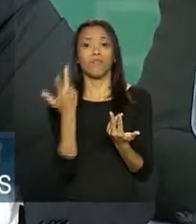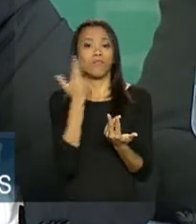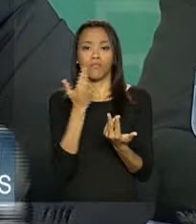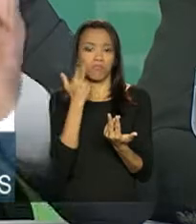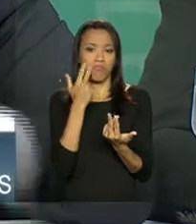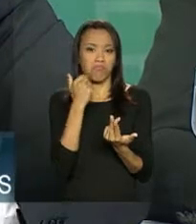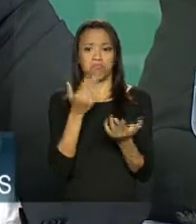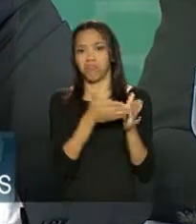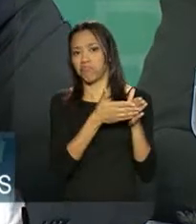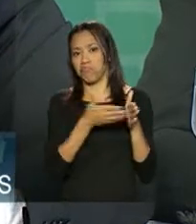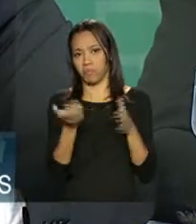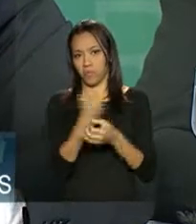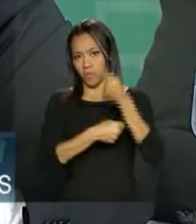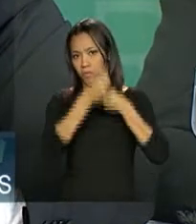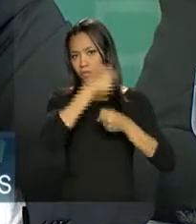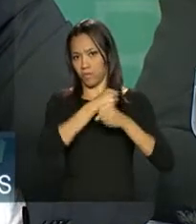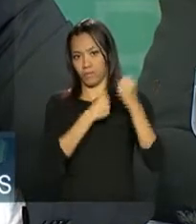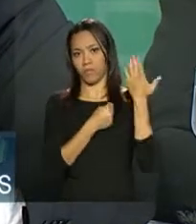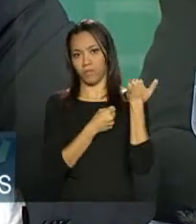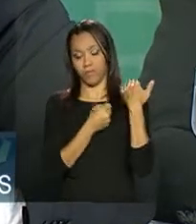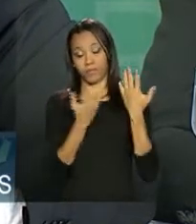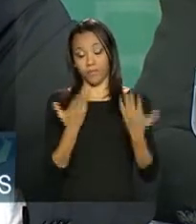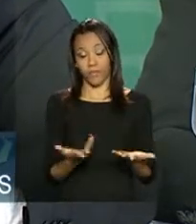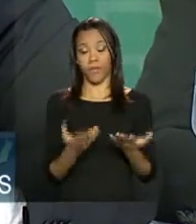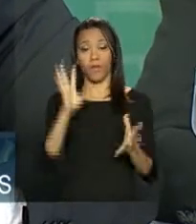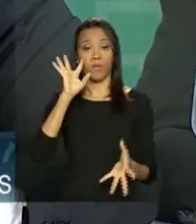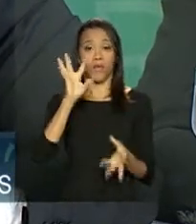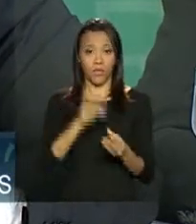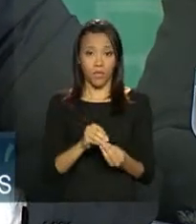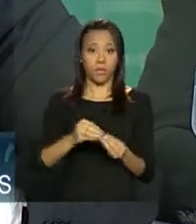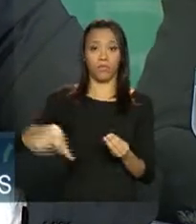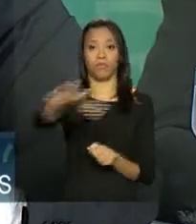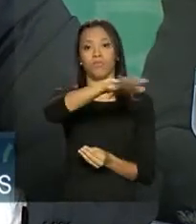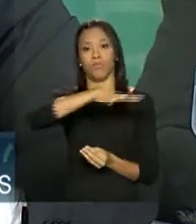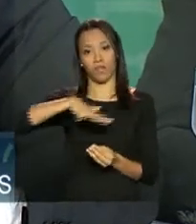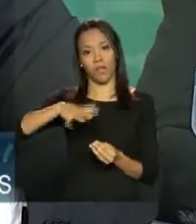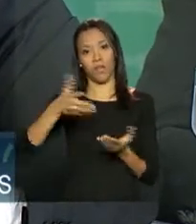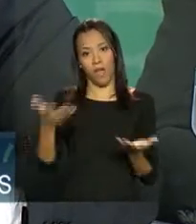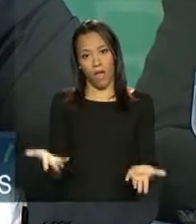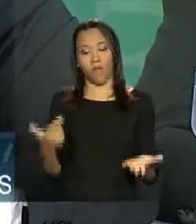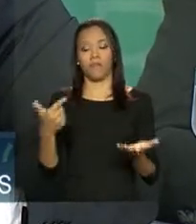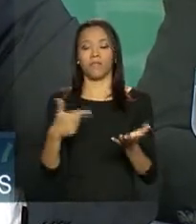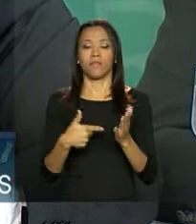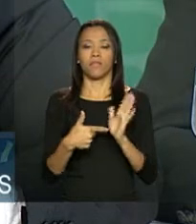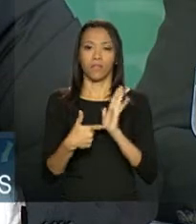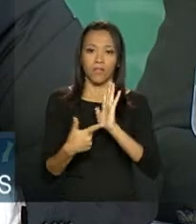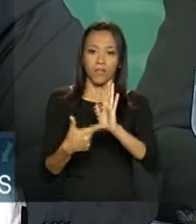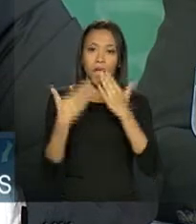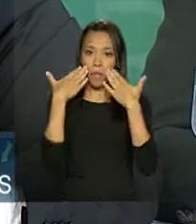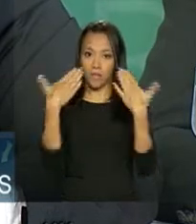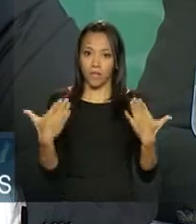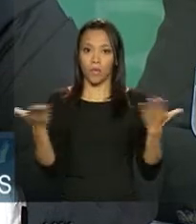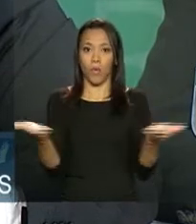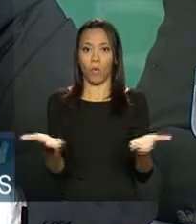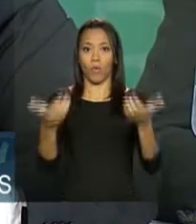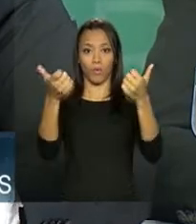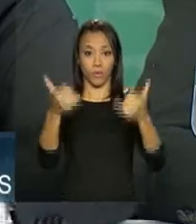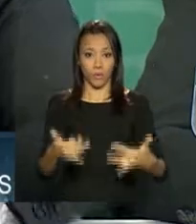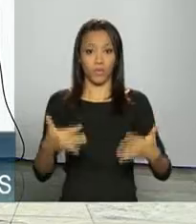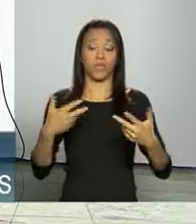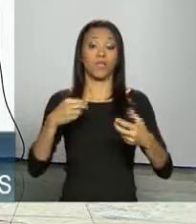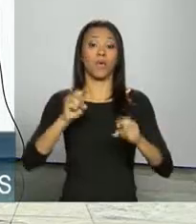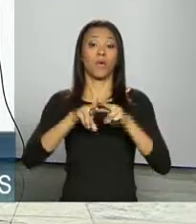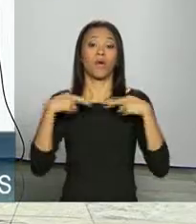no ano nos anos anteriores então em termos Gerais de Diagnóstico essa são as condições que nós apresentamos na reunião